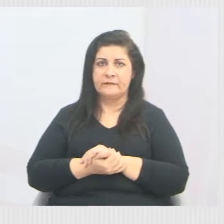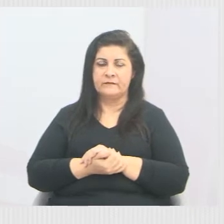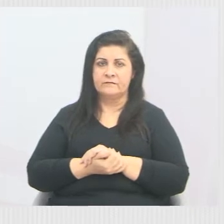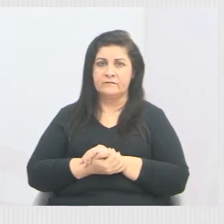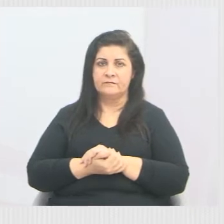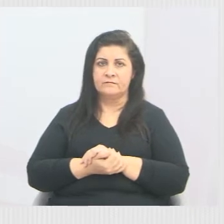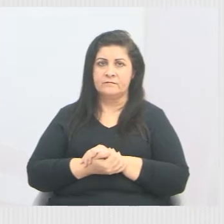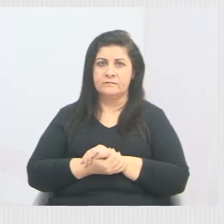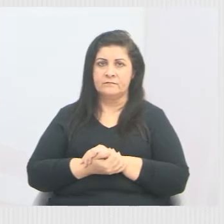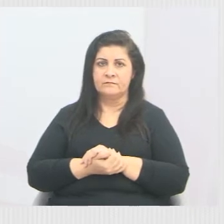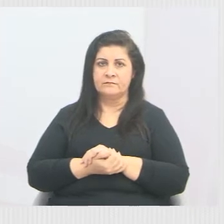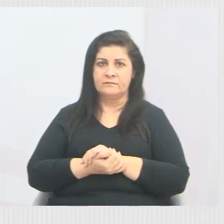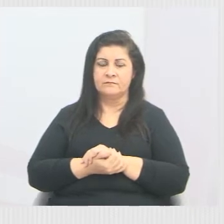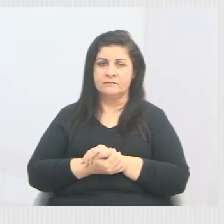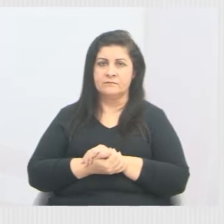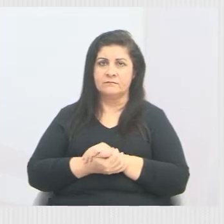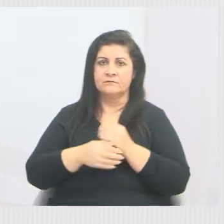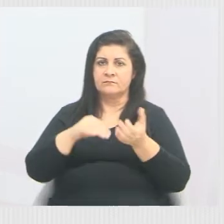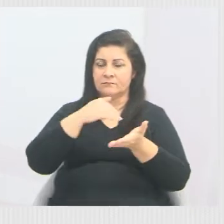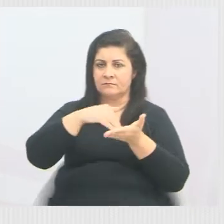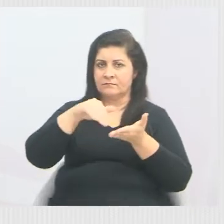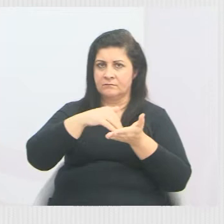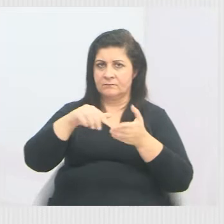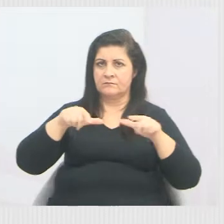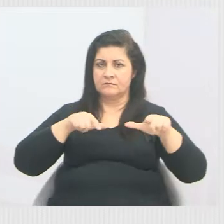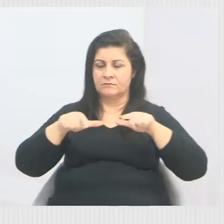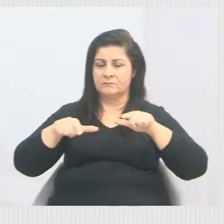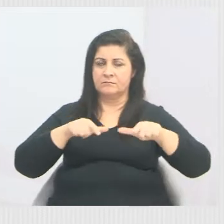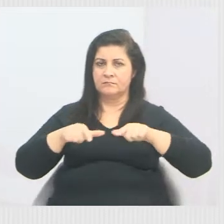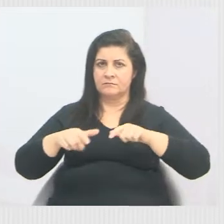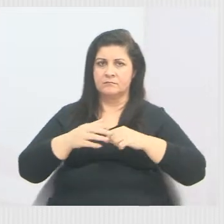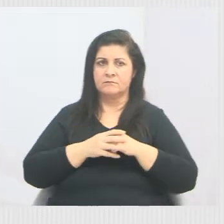Temos aqui a Secretaria de Trabalho, que tem uma meta orçada de